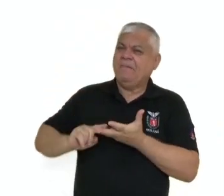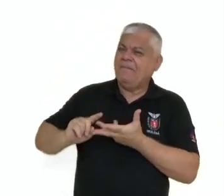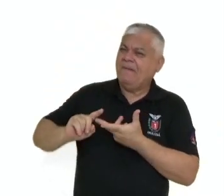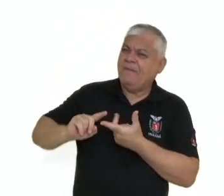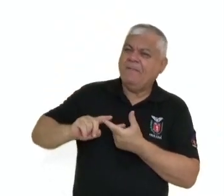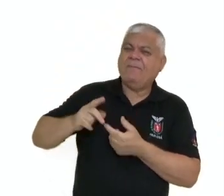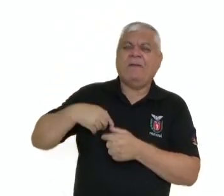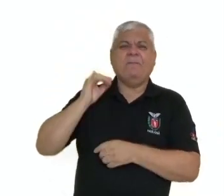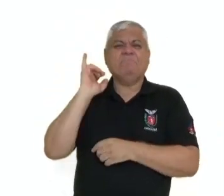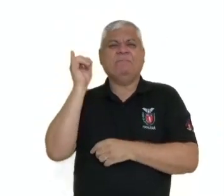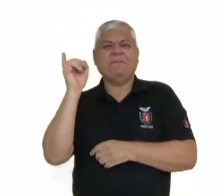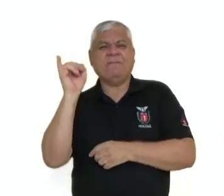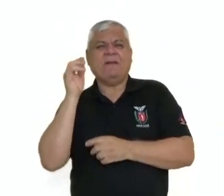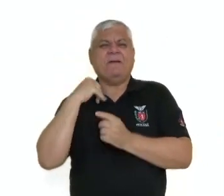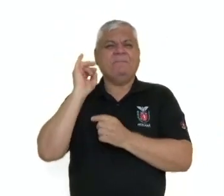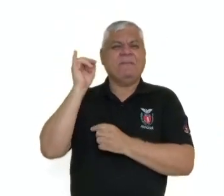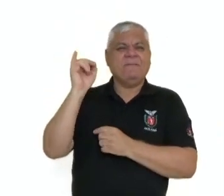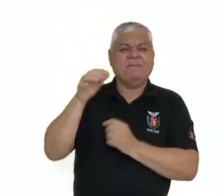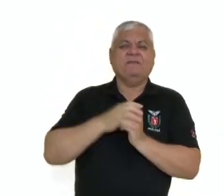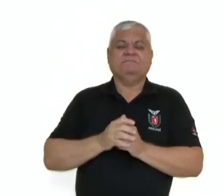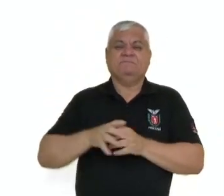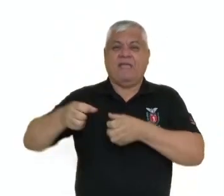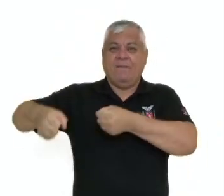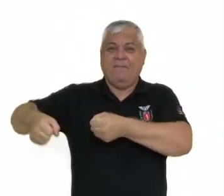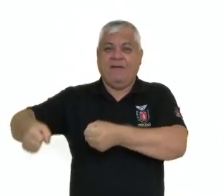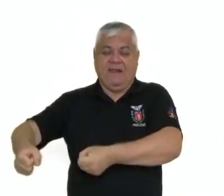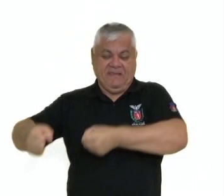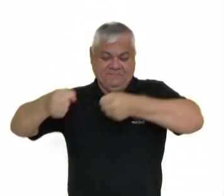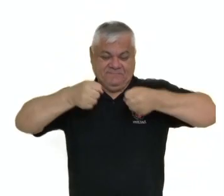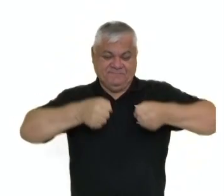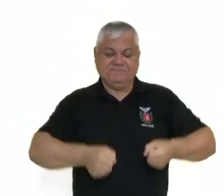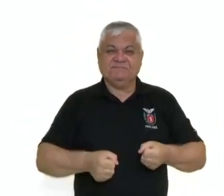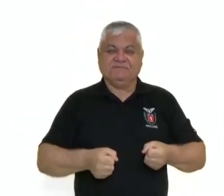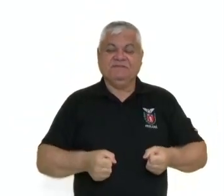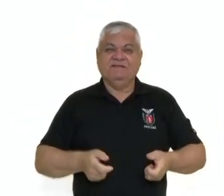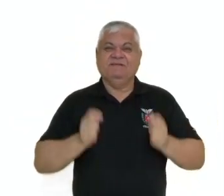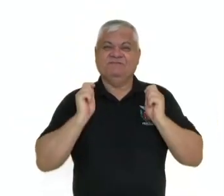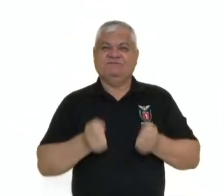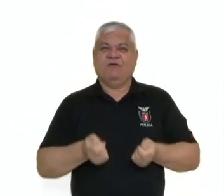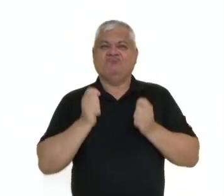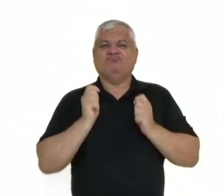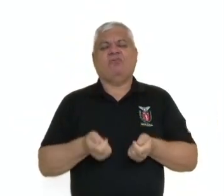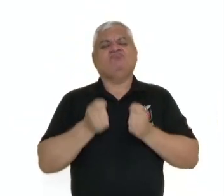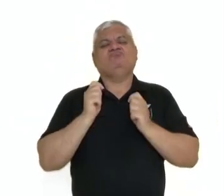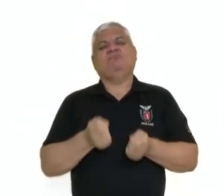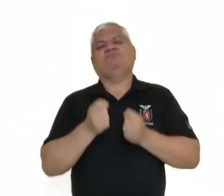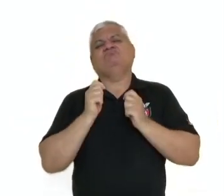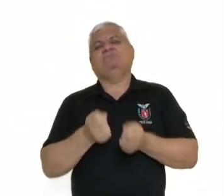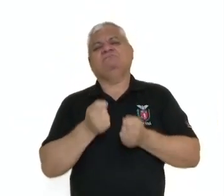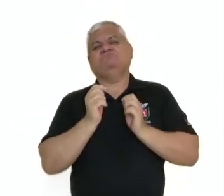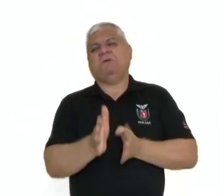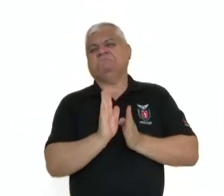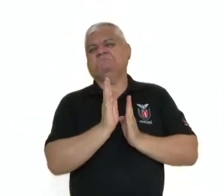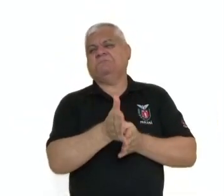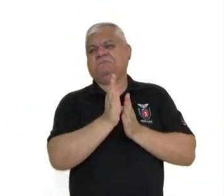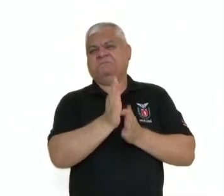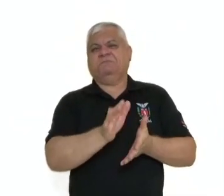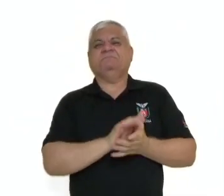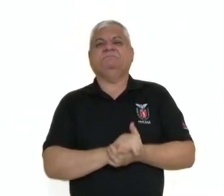ida. Colocaram as malas na traseira da charrete e tomaram o caminho de volta.